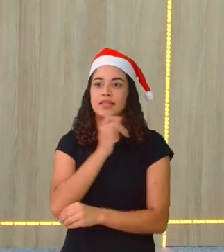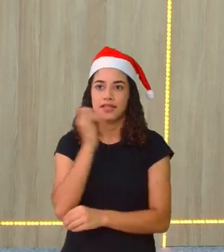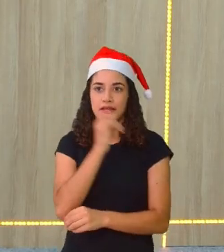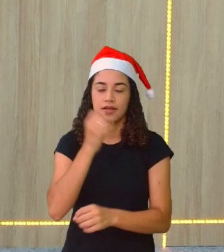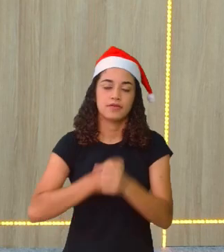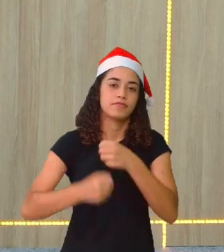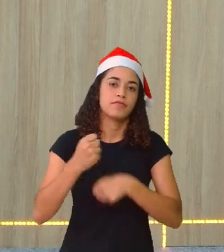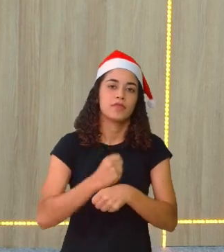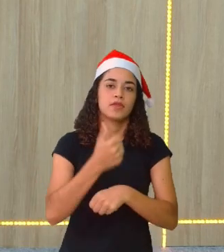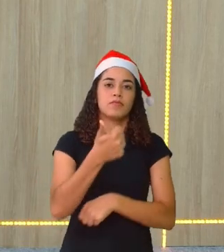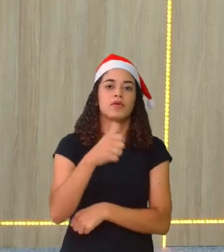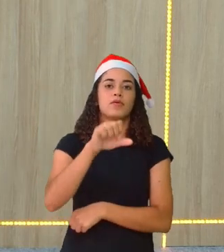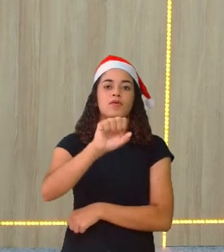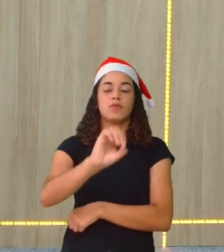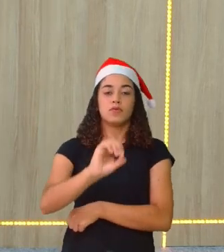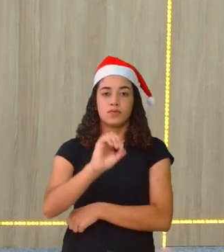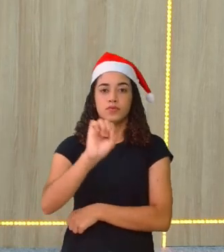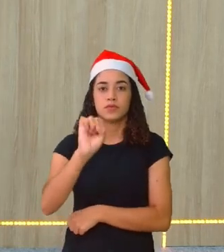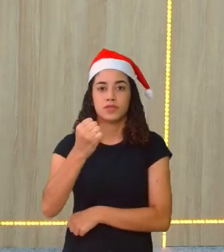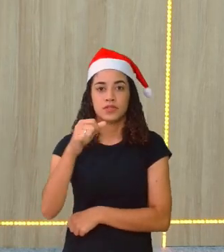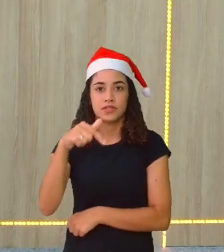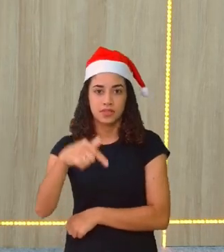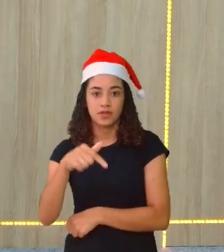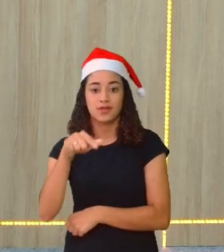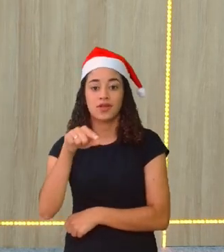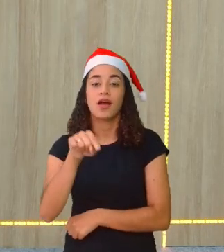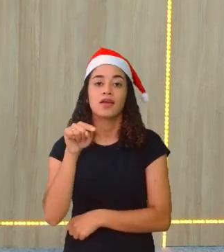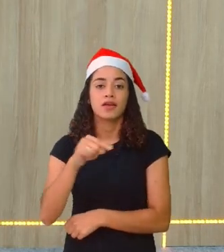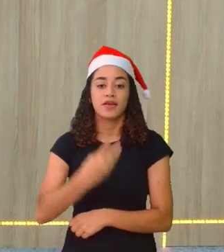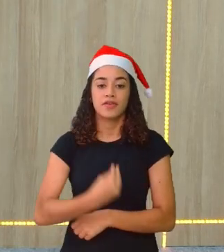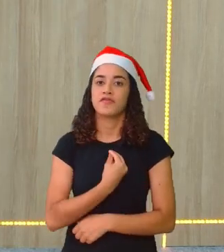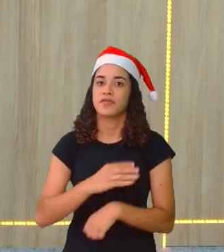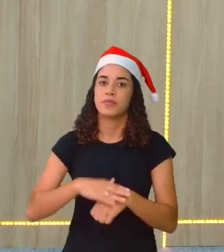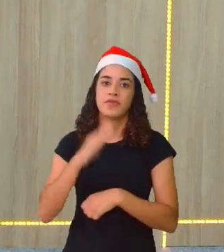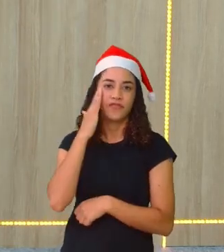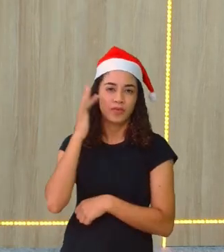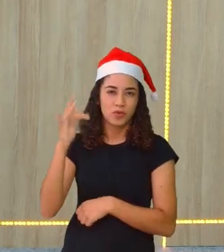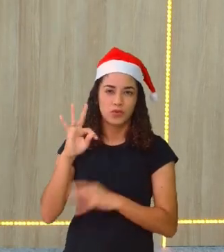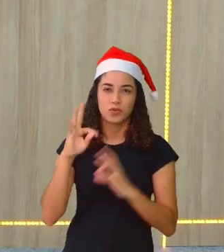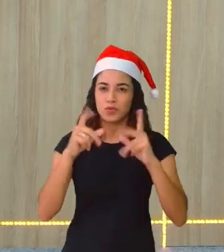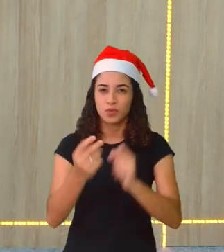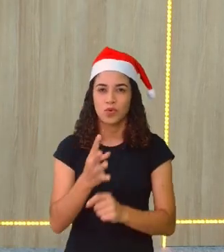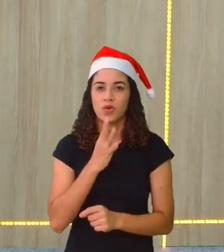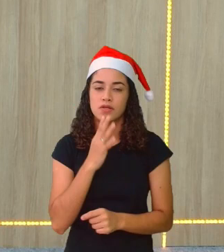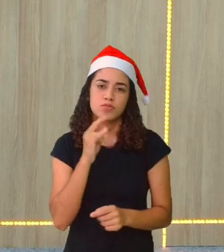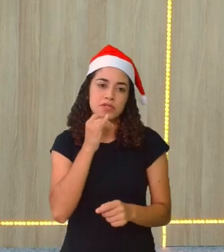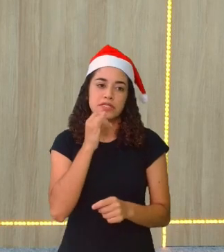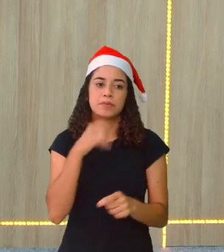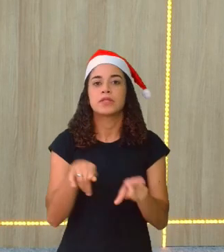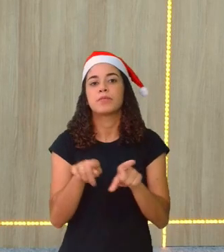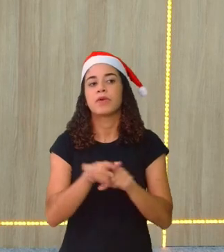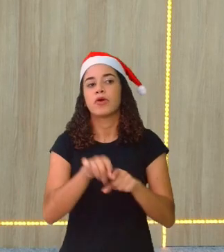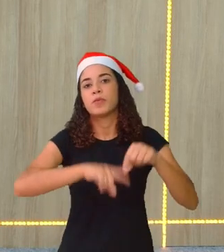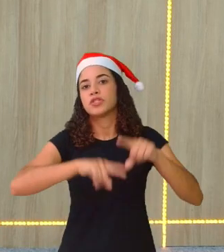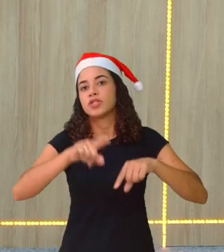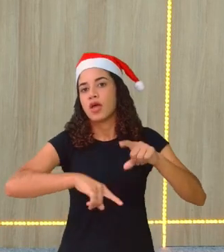mais popular. Então, os restos mortais dele, junto com as relíquias, né? Ou seja, objetos que eram utilizados pelo